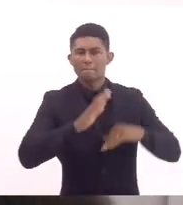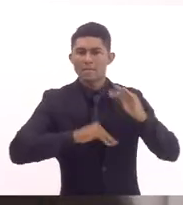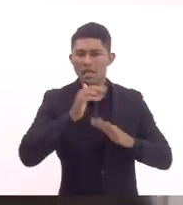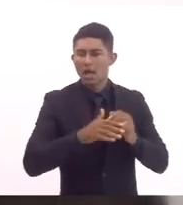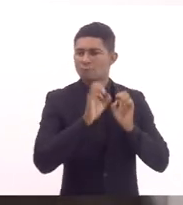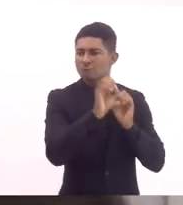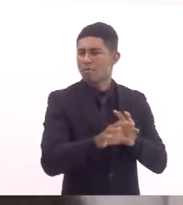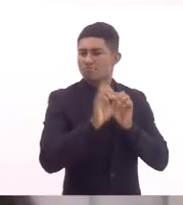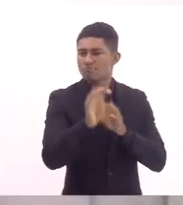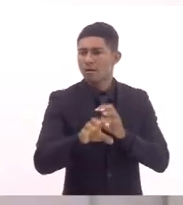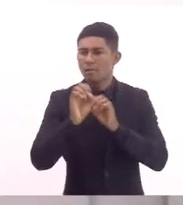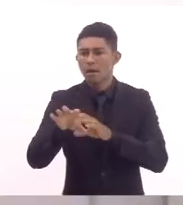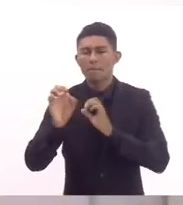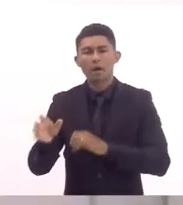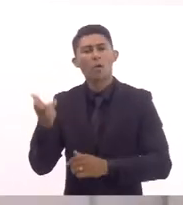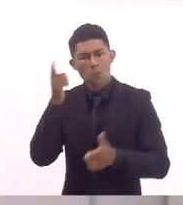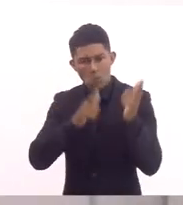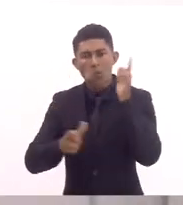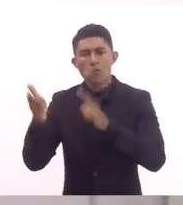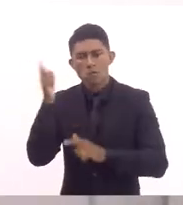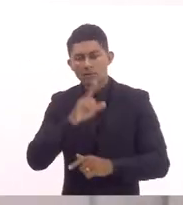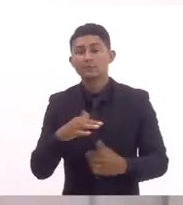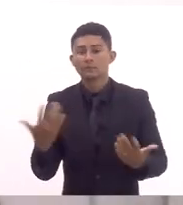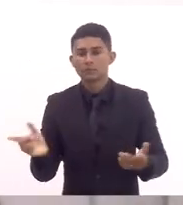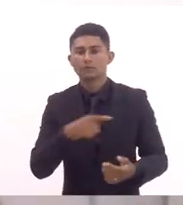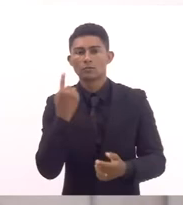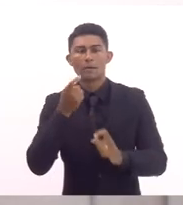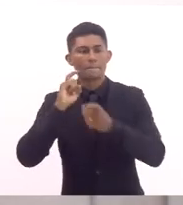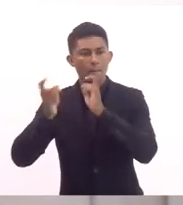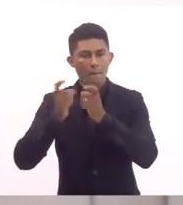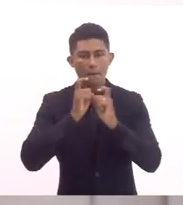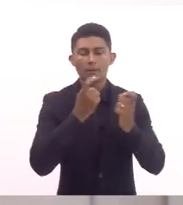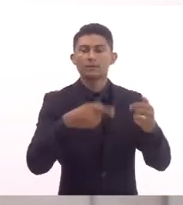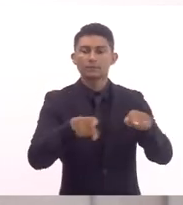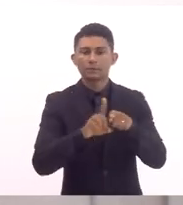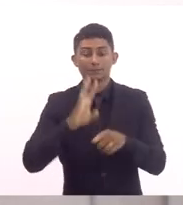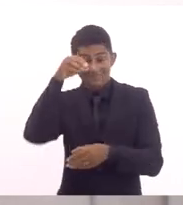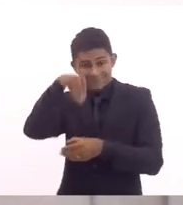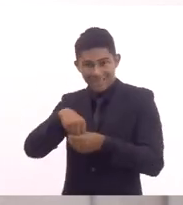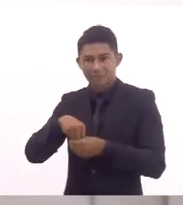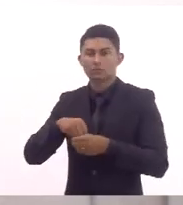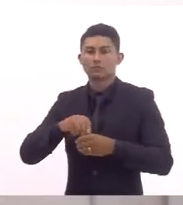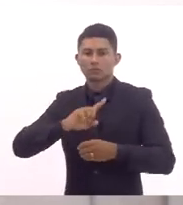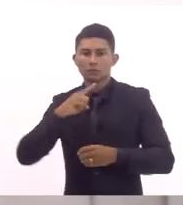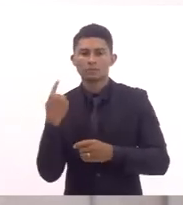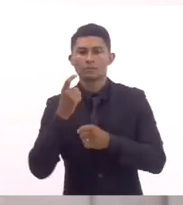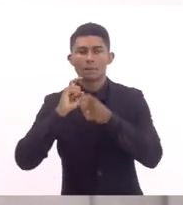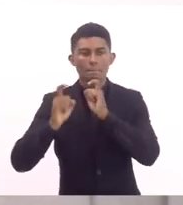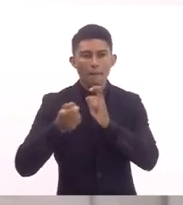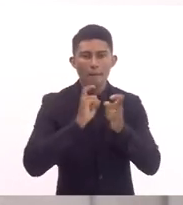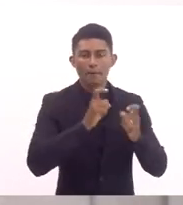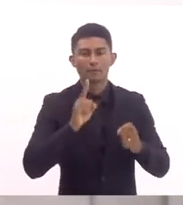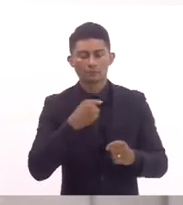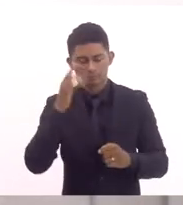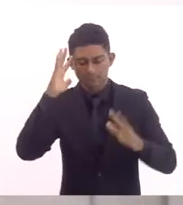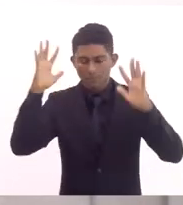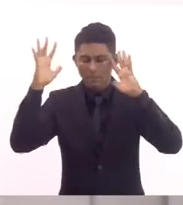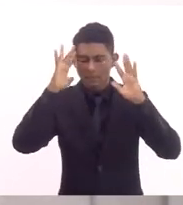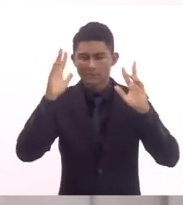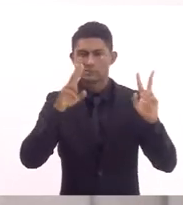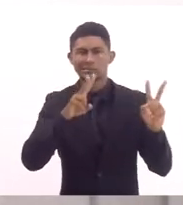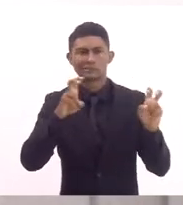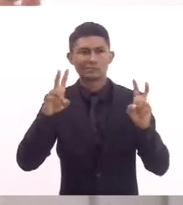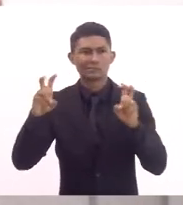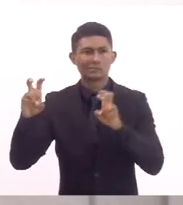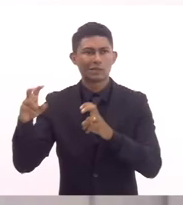essas são E aí a partir do que a gente vem discutindo muito nesses espaços e também internamente a gente foi botando top coisa mais nesse posto de